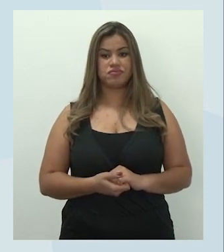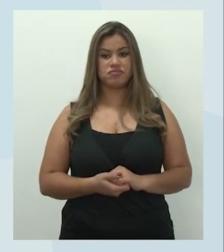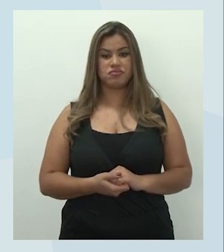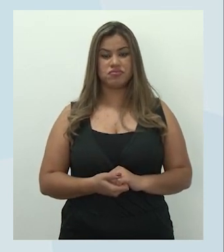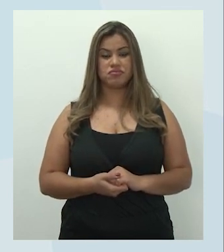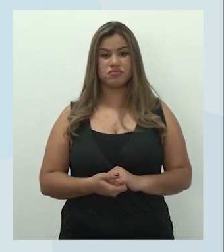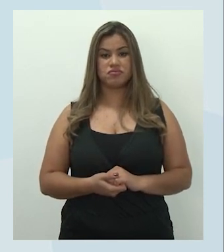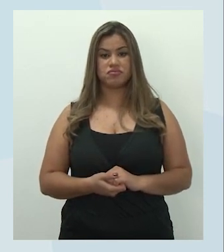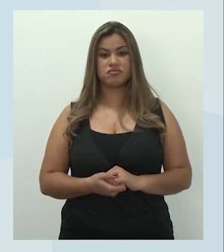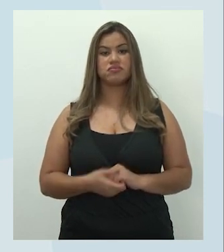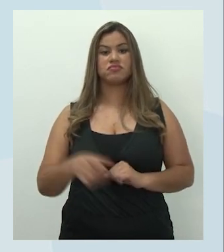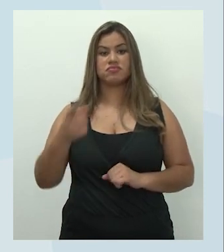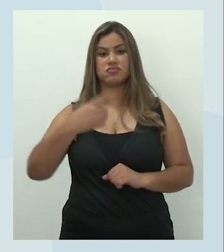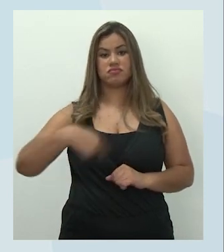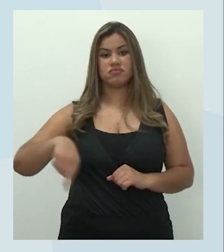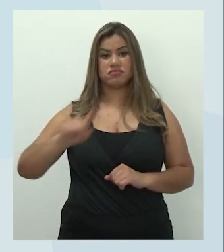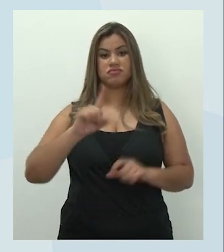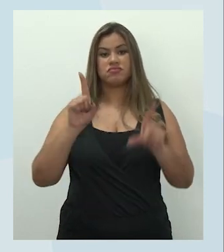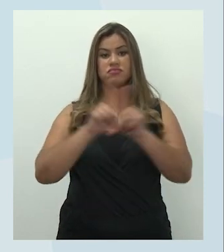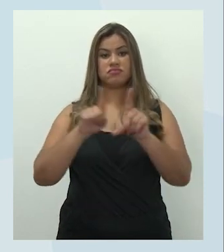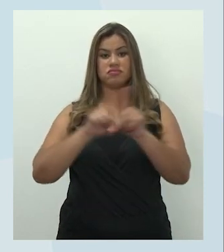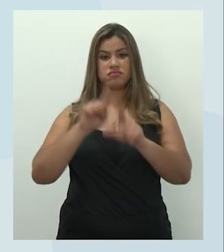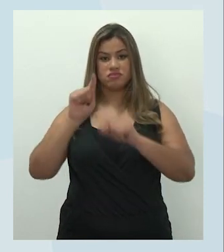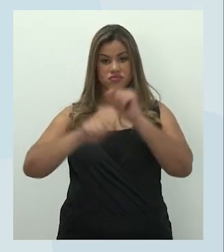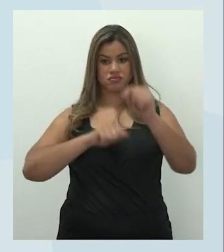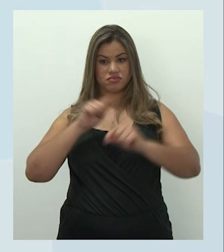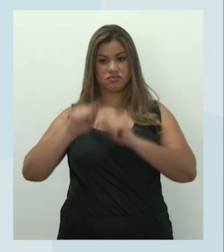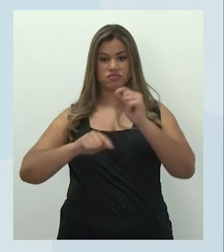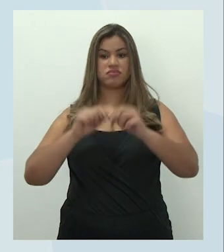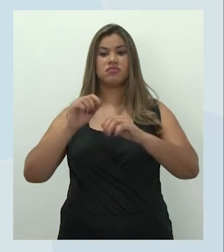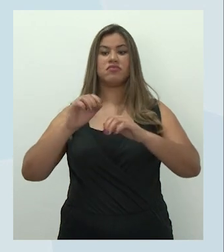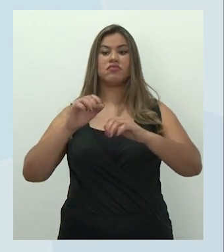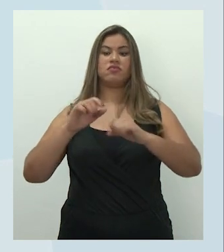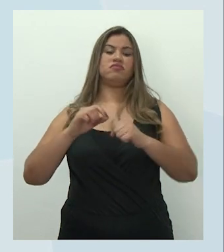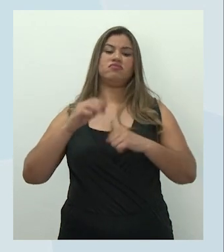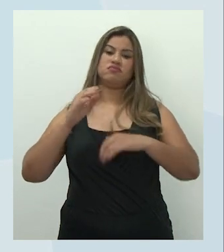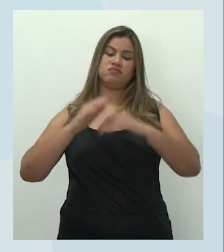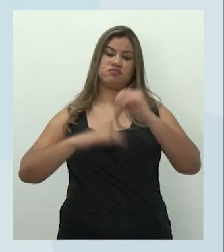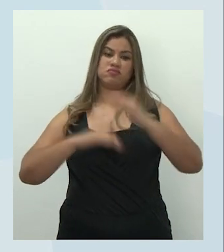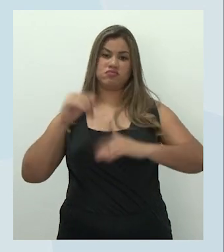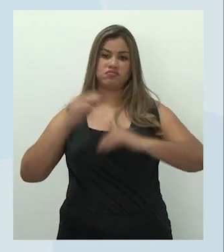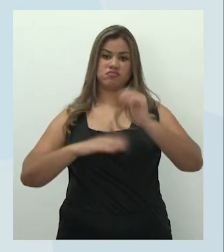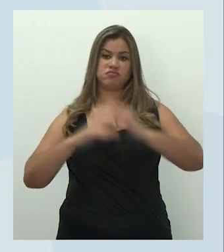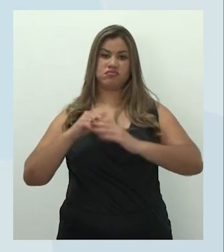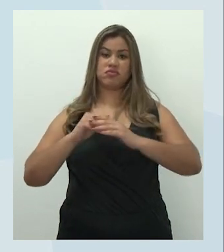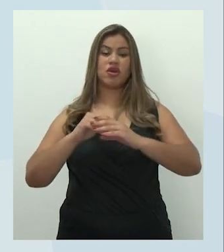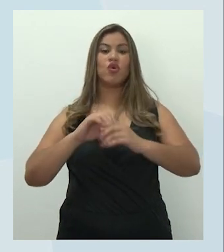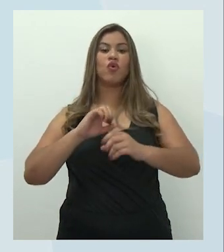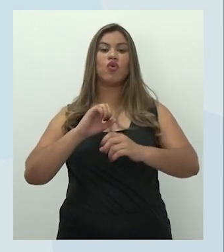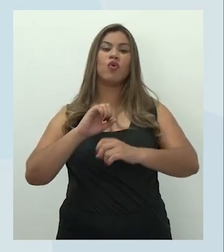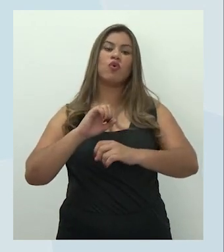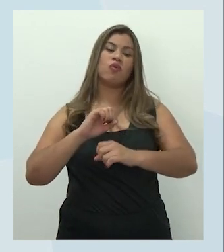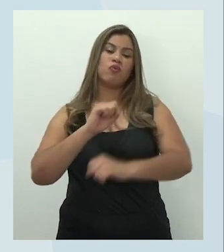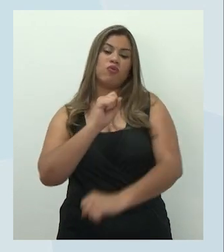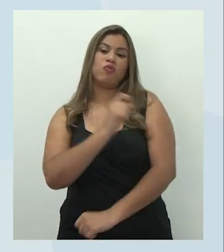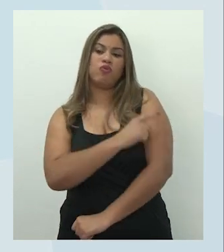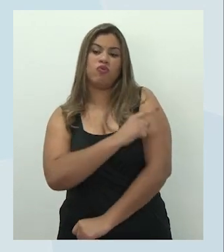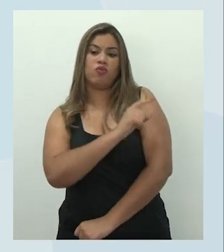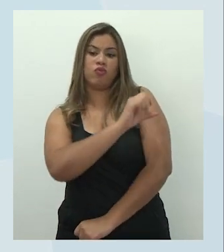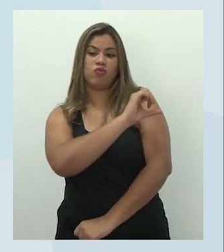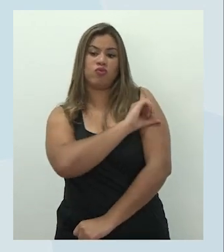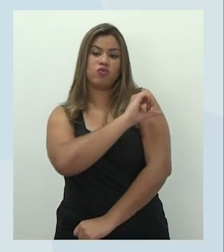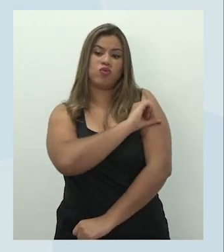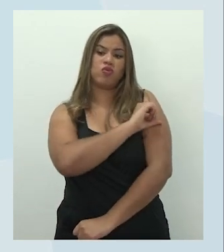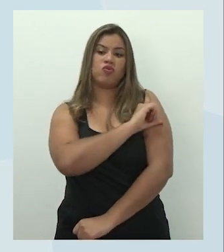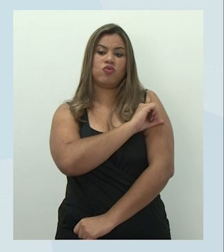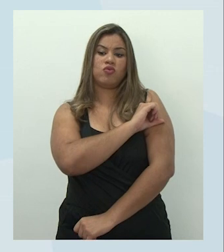Nós também vamos olhar os outros anos do segmento. Para tanto, a gente escolheu algumas habilidades da álgebra para